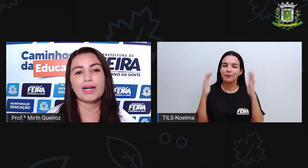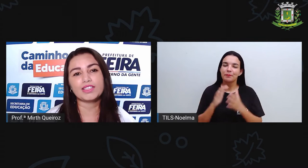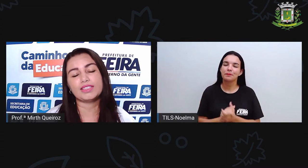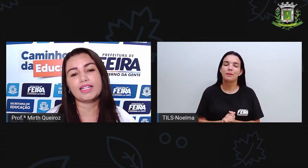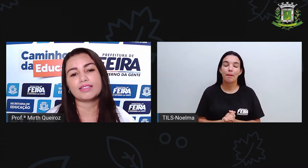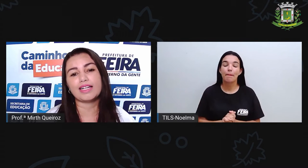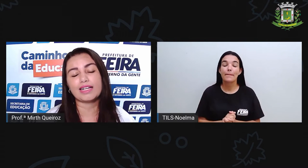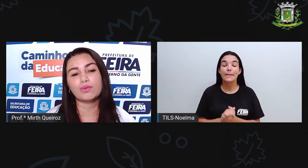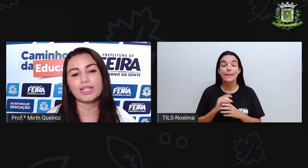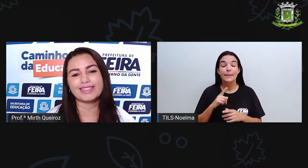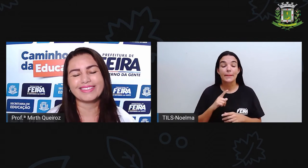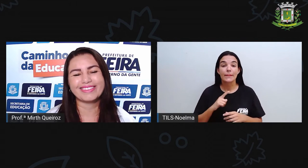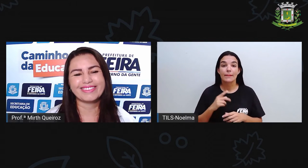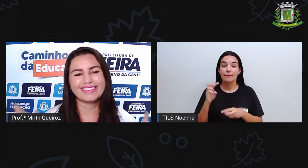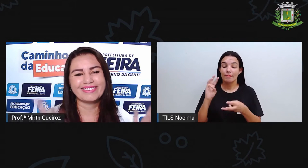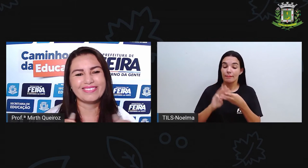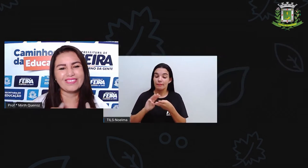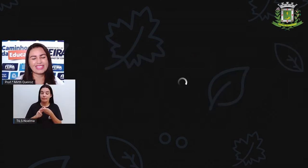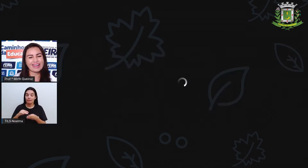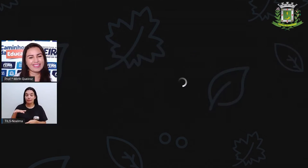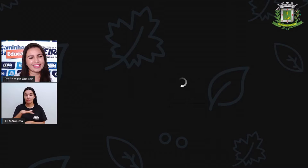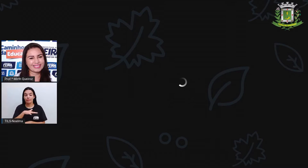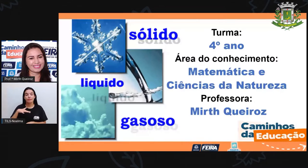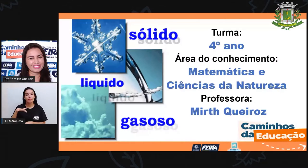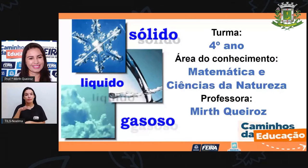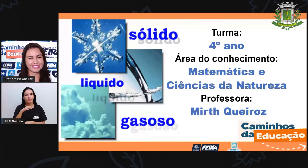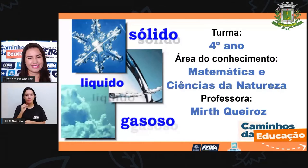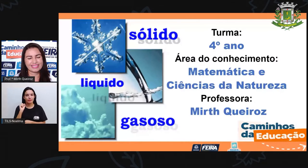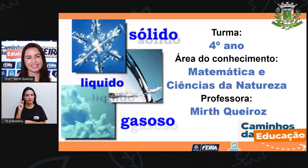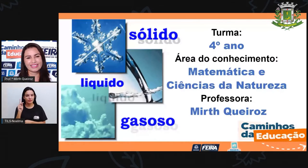Matemática e Ciência da Natureza. Vamos aula?